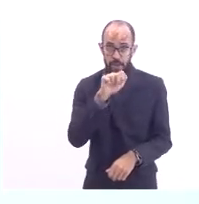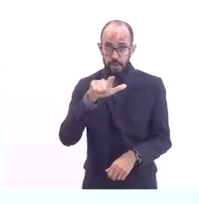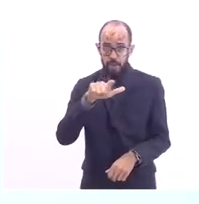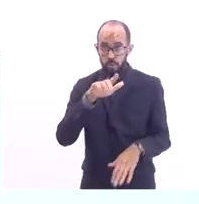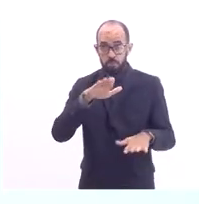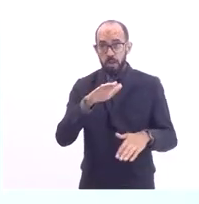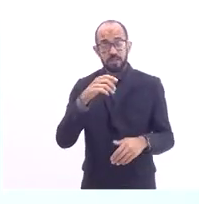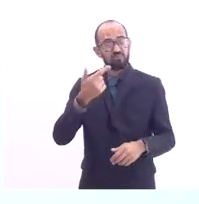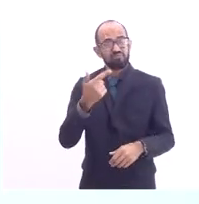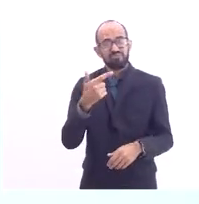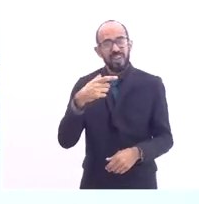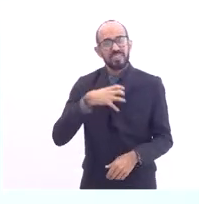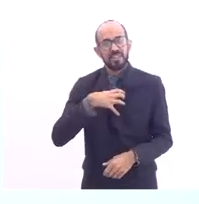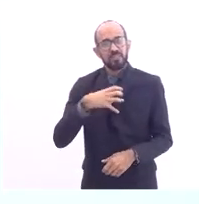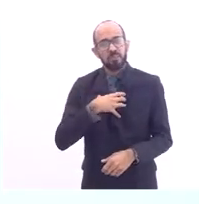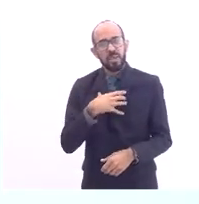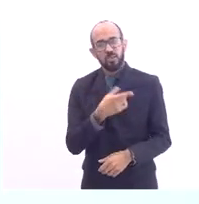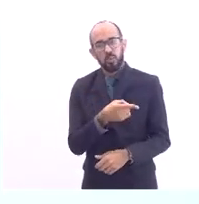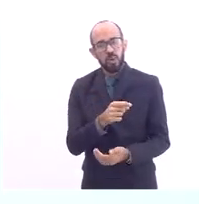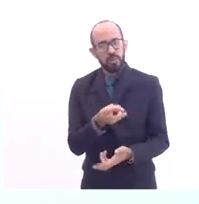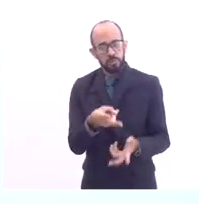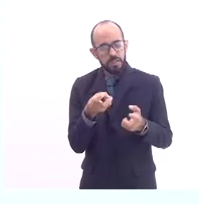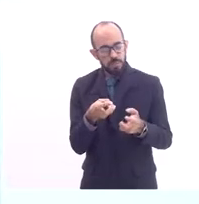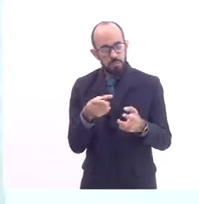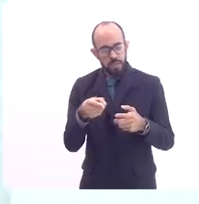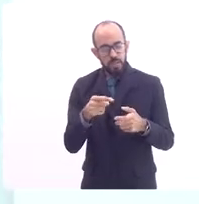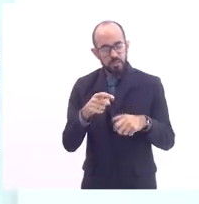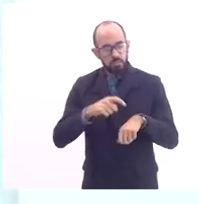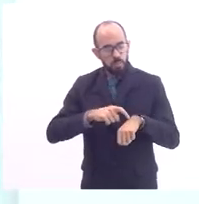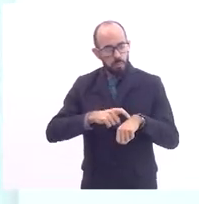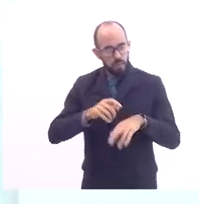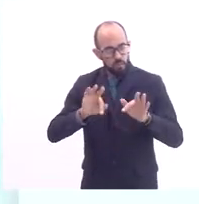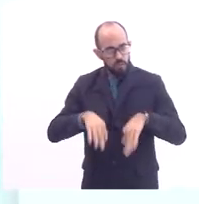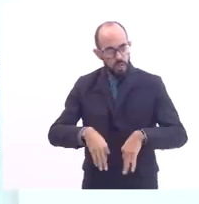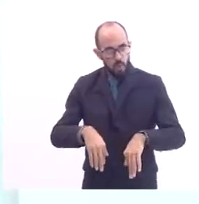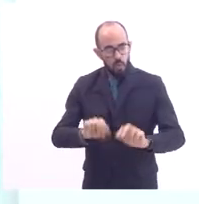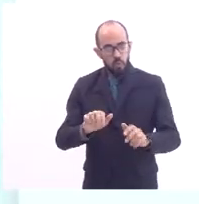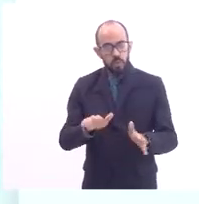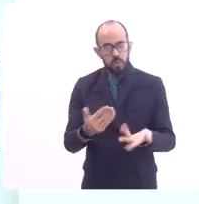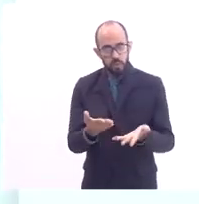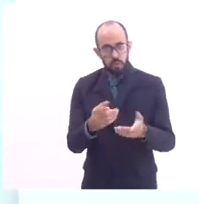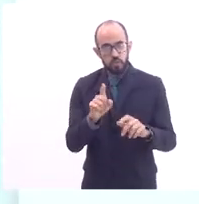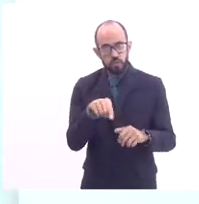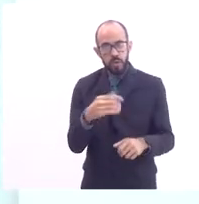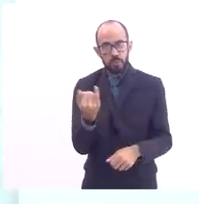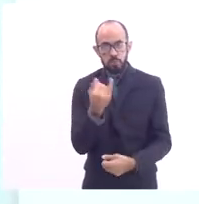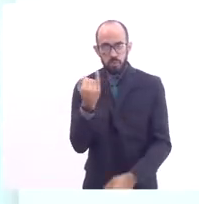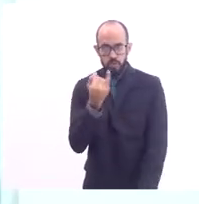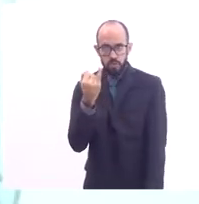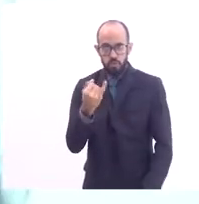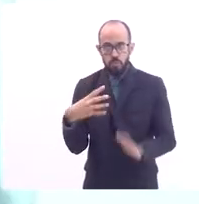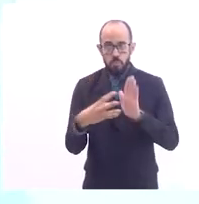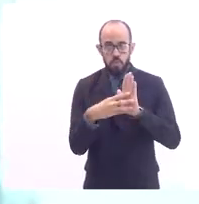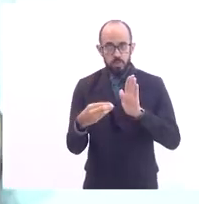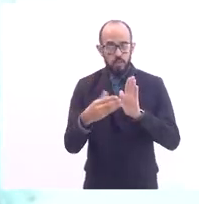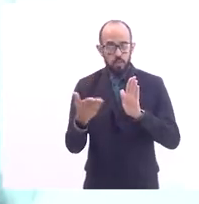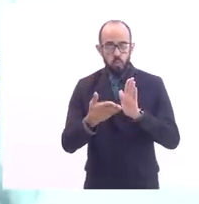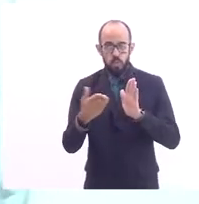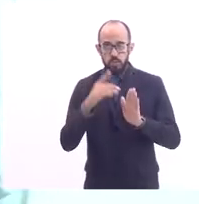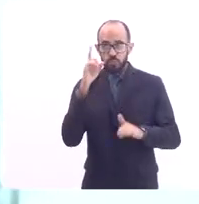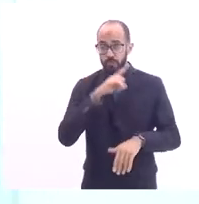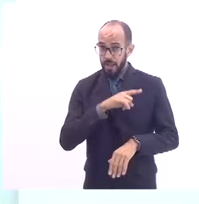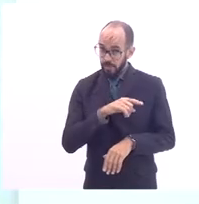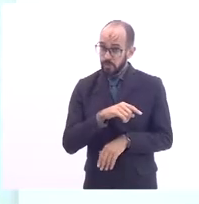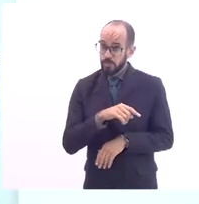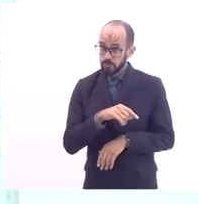está tendo essa sensibilidade nessa reta final. Então, essa promoção ela é muito importante. O modelo hoje é um modelo falho do ponto